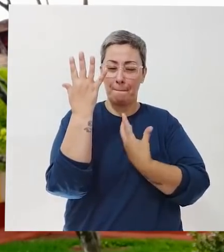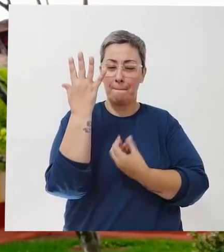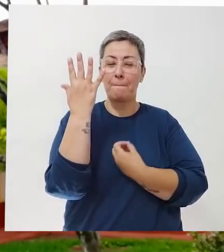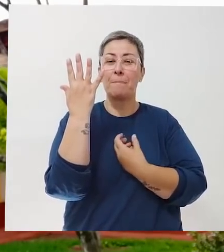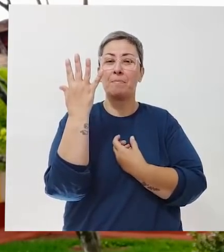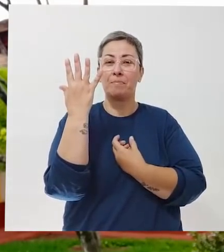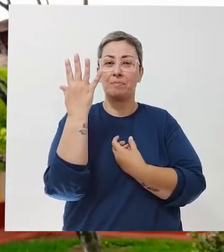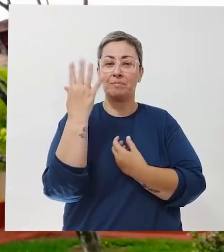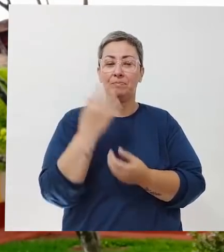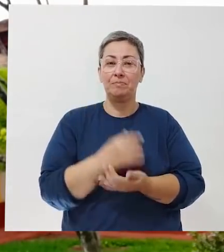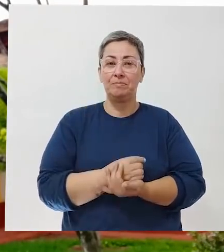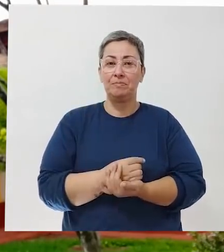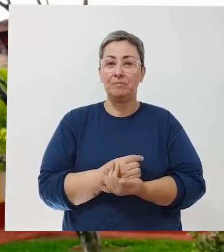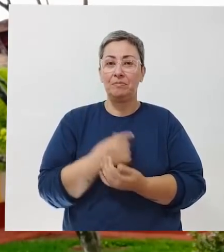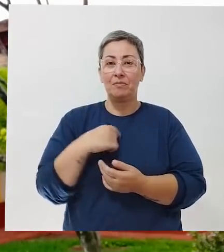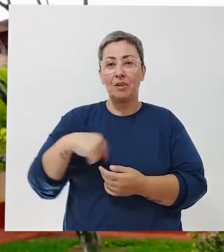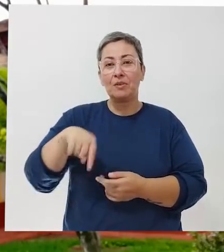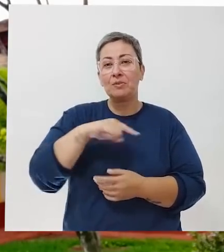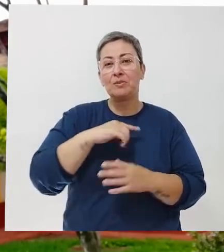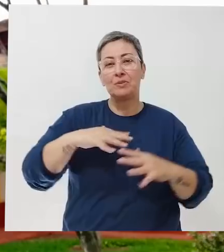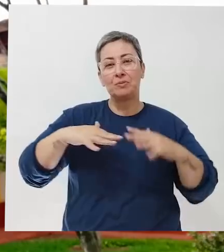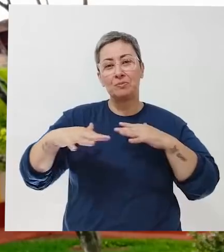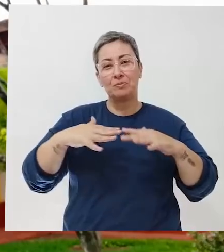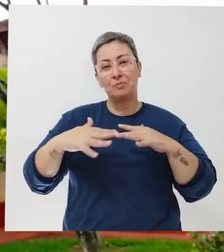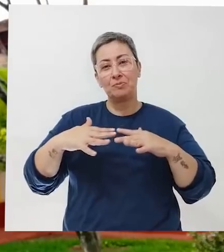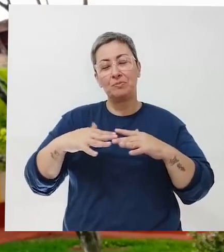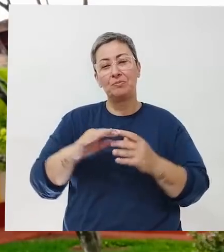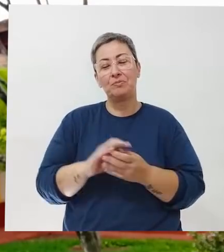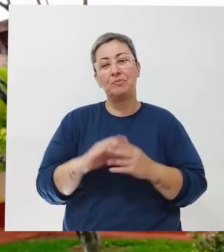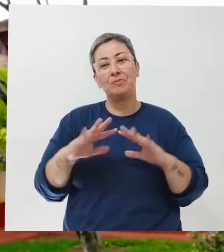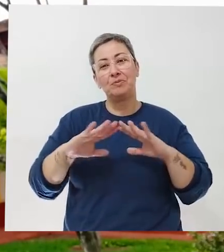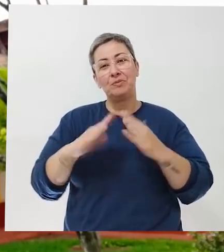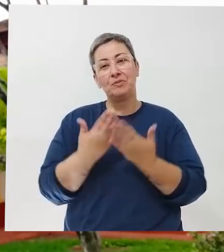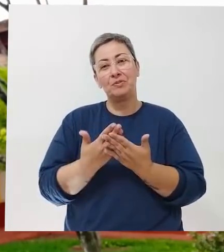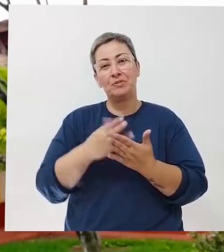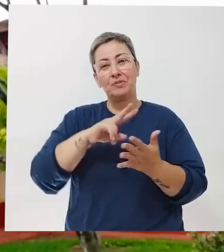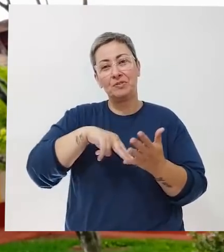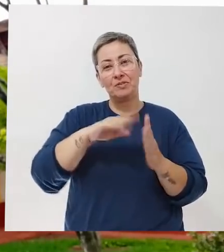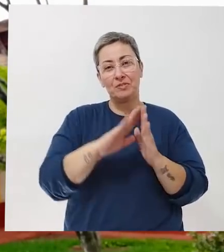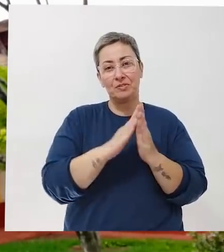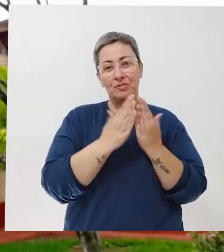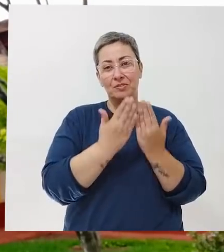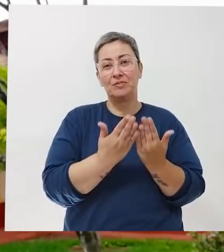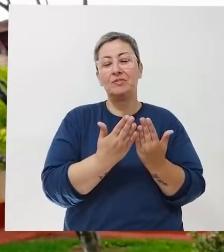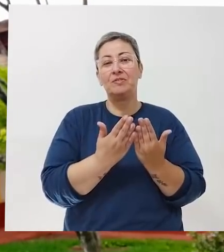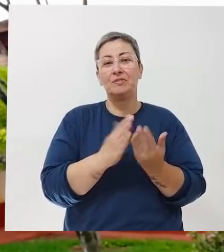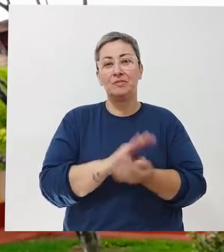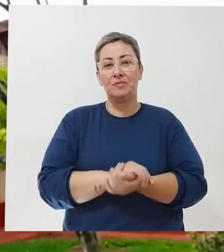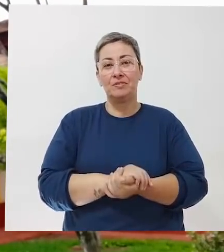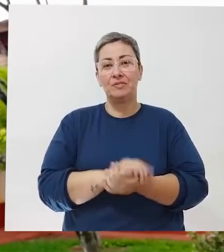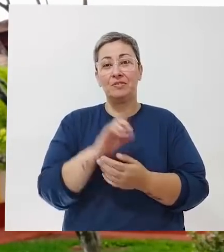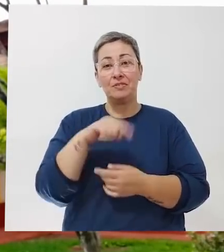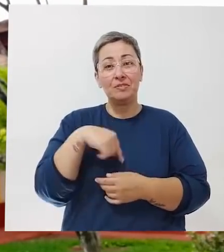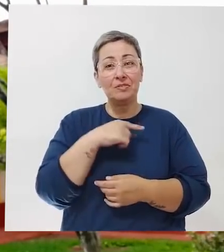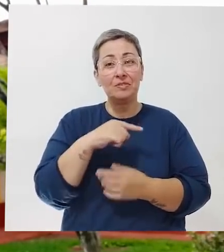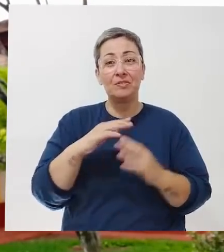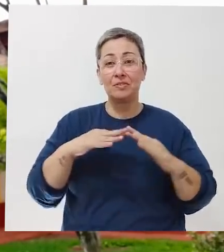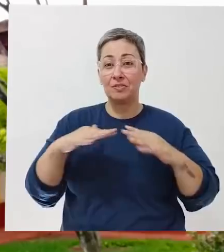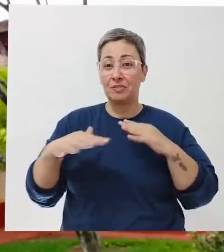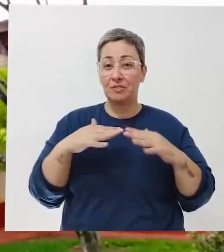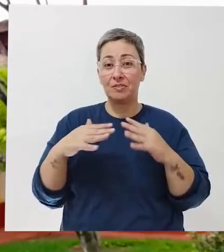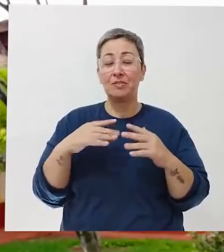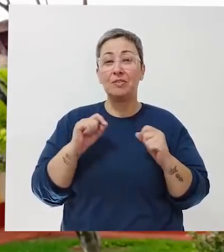de poesia, no nosso movimento por uma escola literária. Em